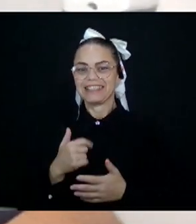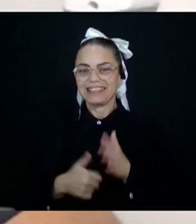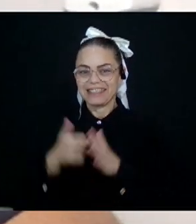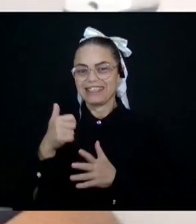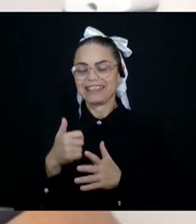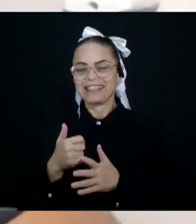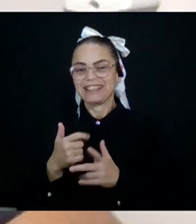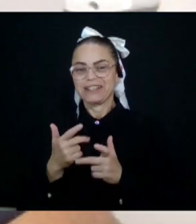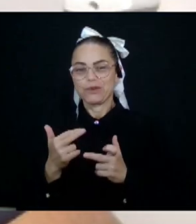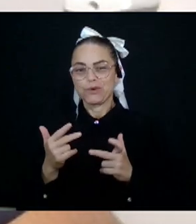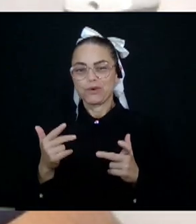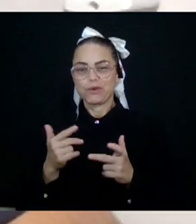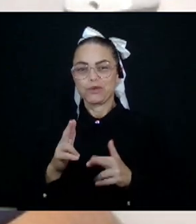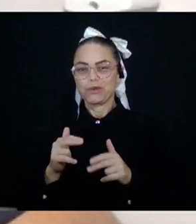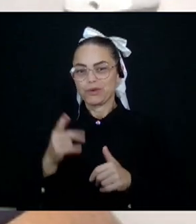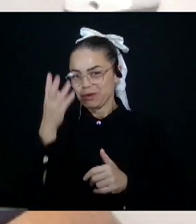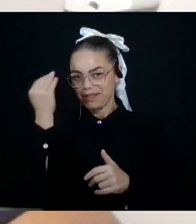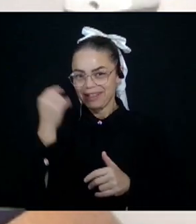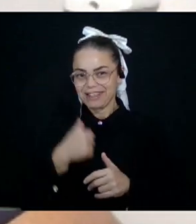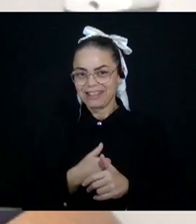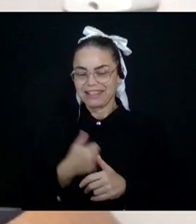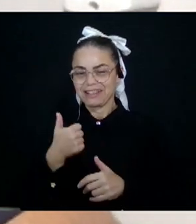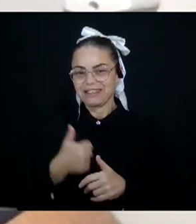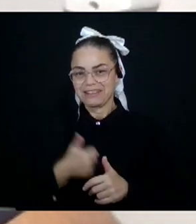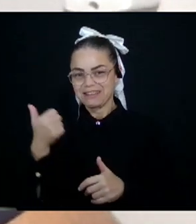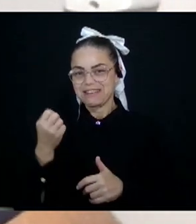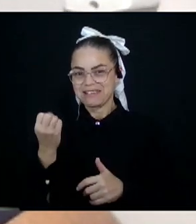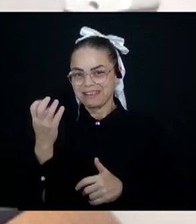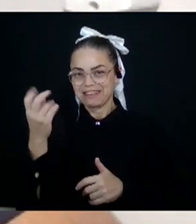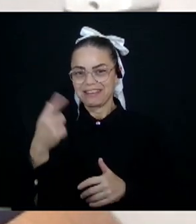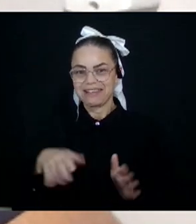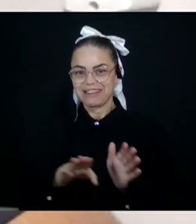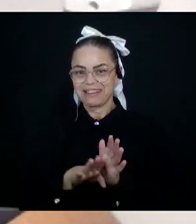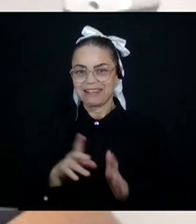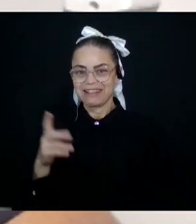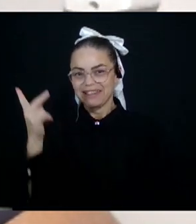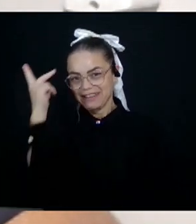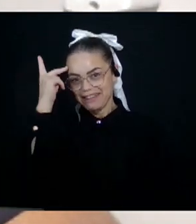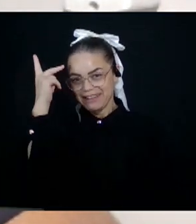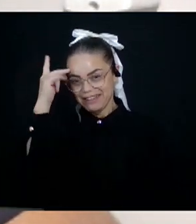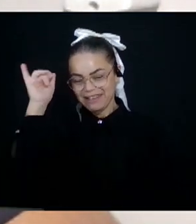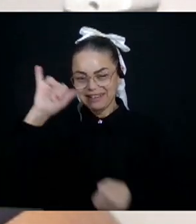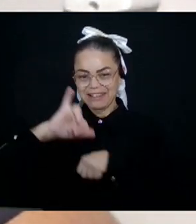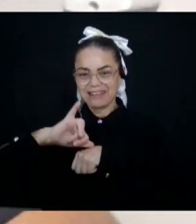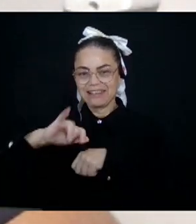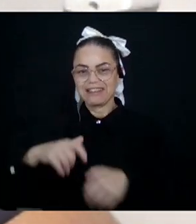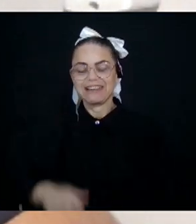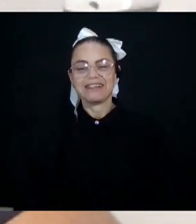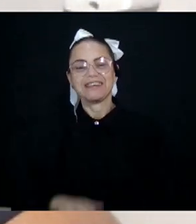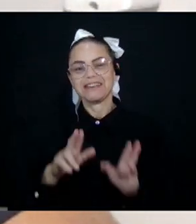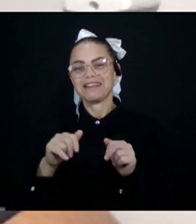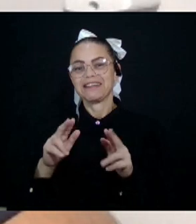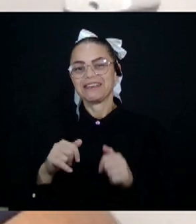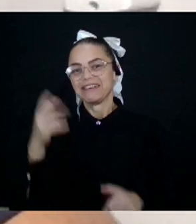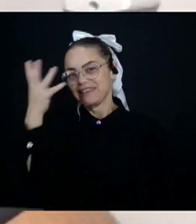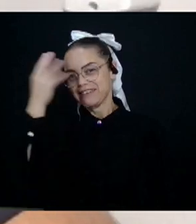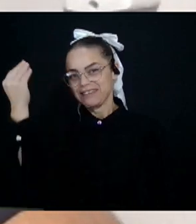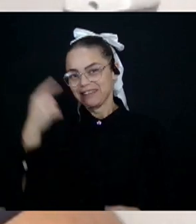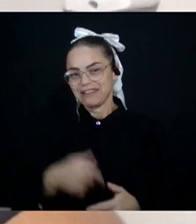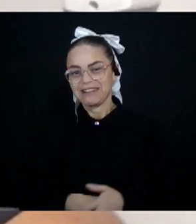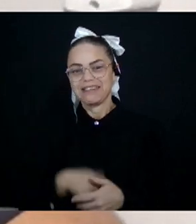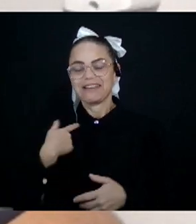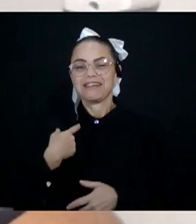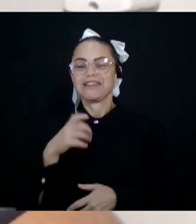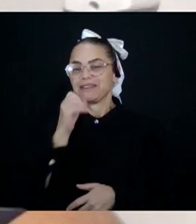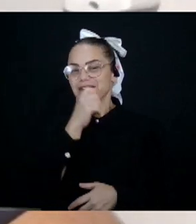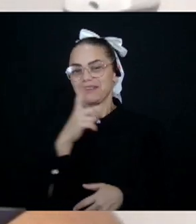esquece. E a minha primeira viagem, que foi até a São Paulo capital, eu nunca esqueci, porque foi um fim de semana, né? Fiquei de